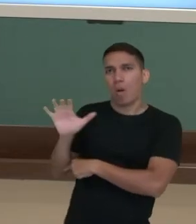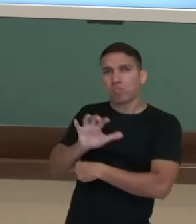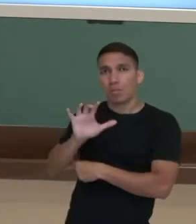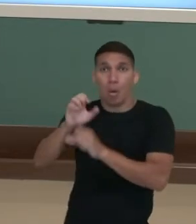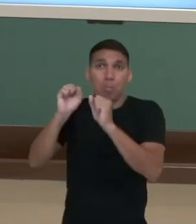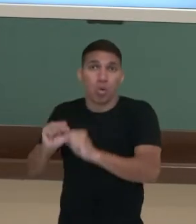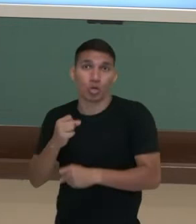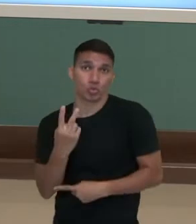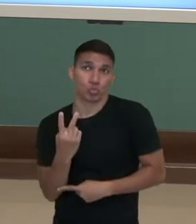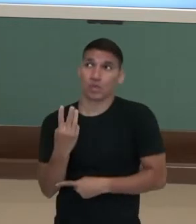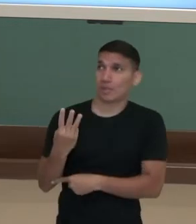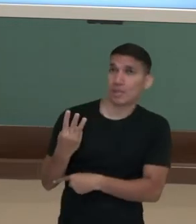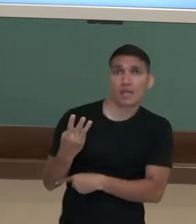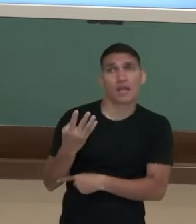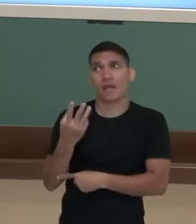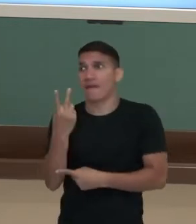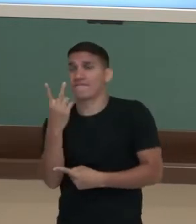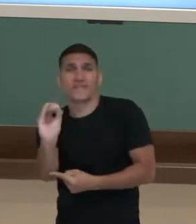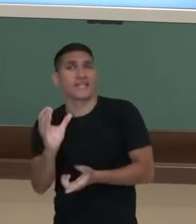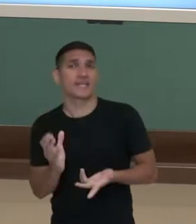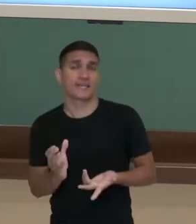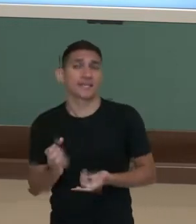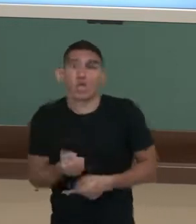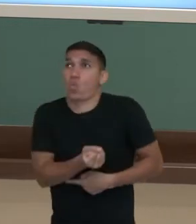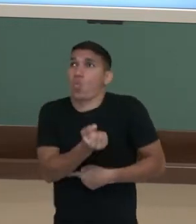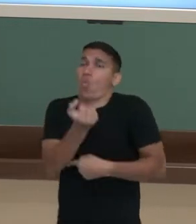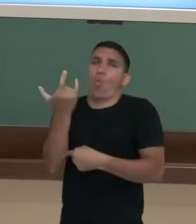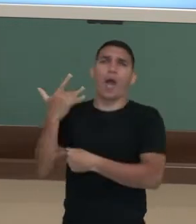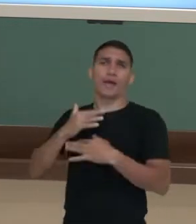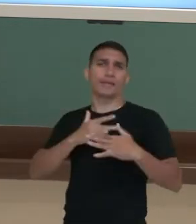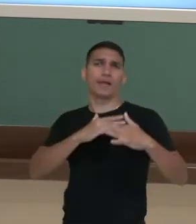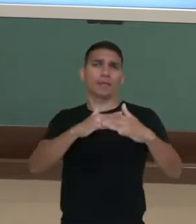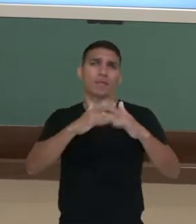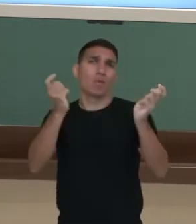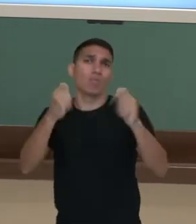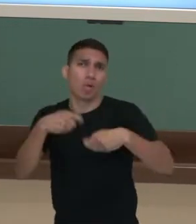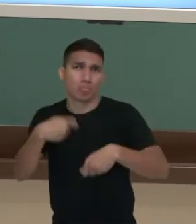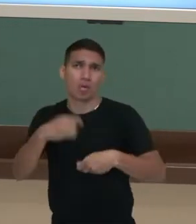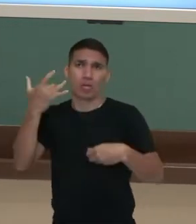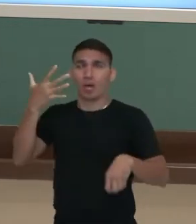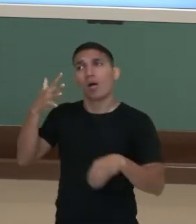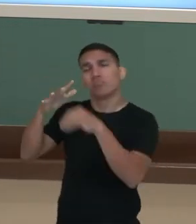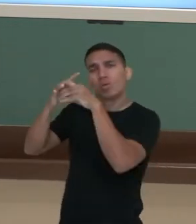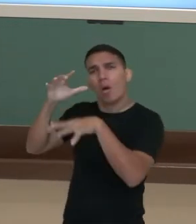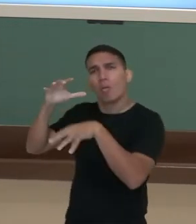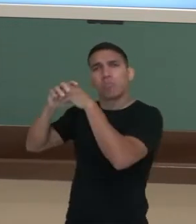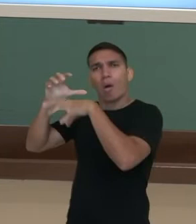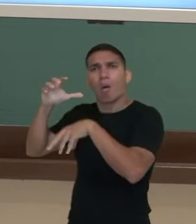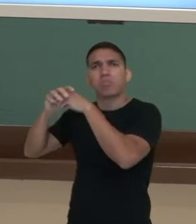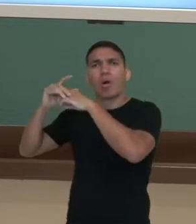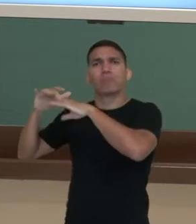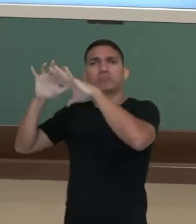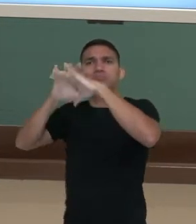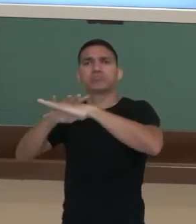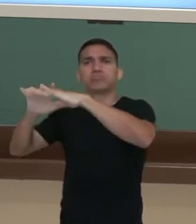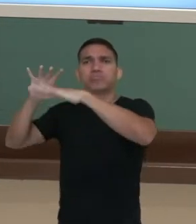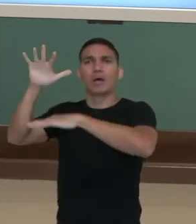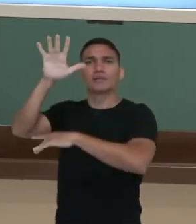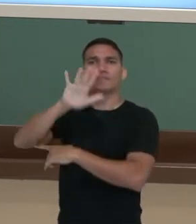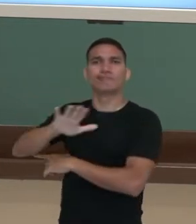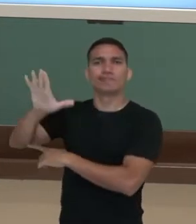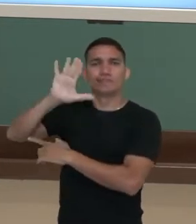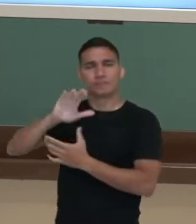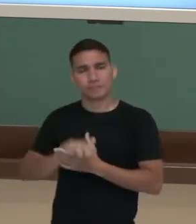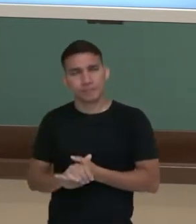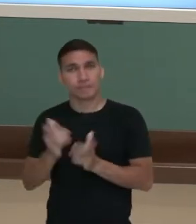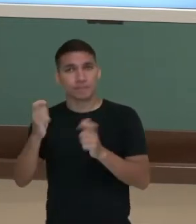ter 2, 3, 20, quantas mais bacias hidrográficas ali forem possíveis de